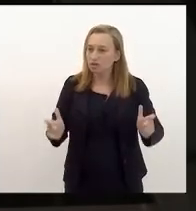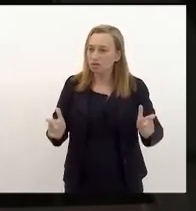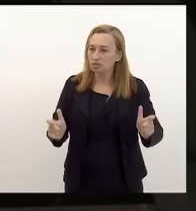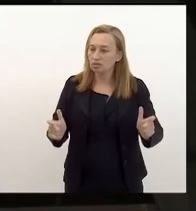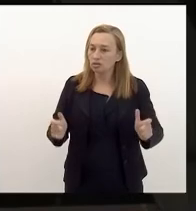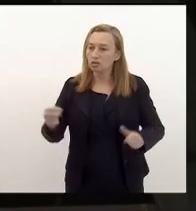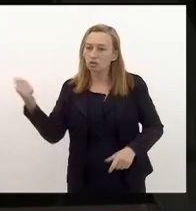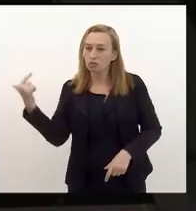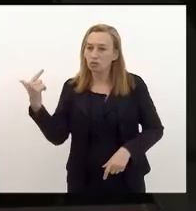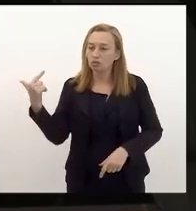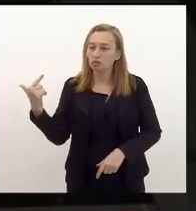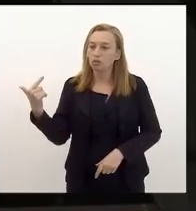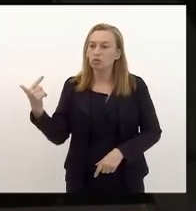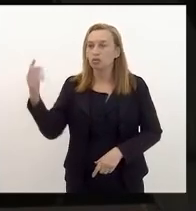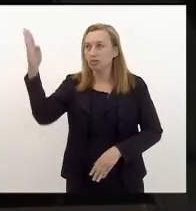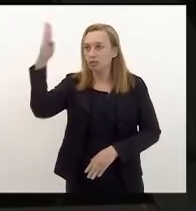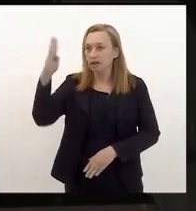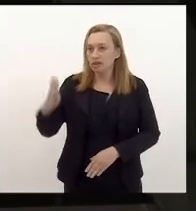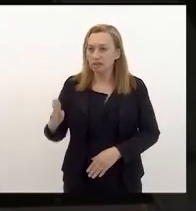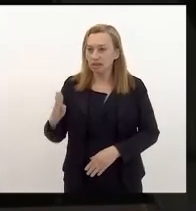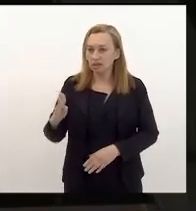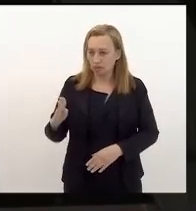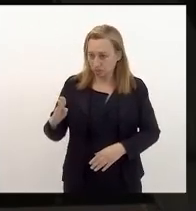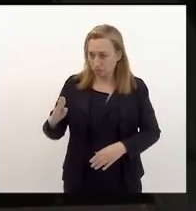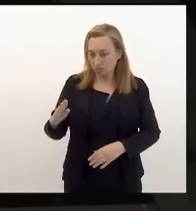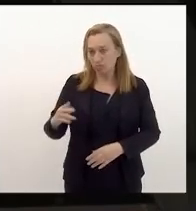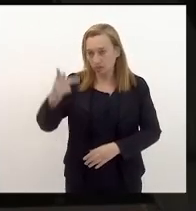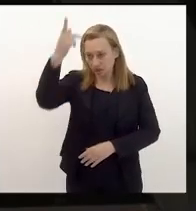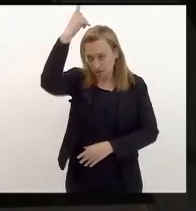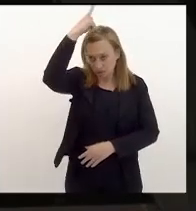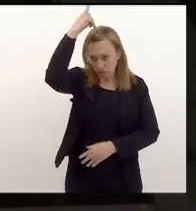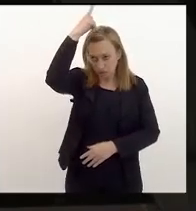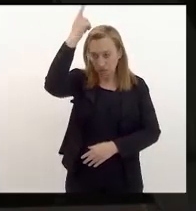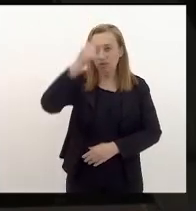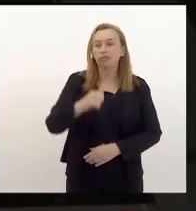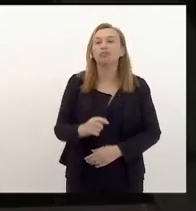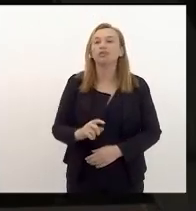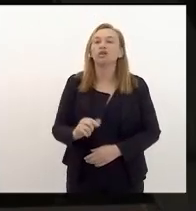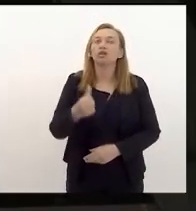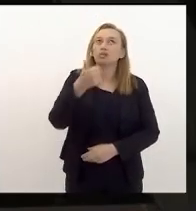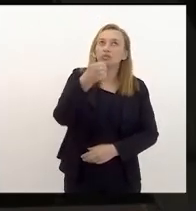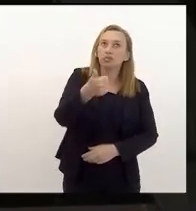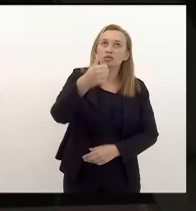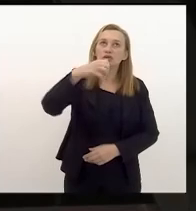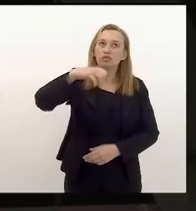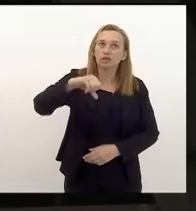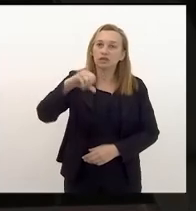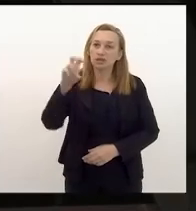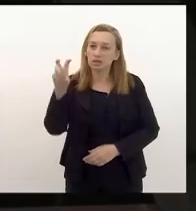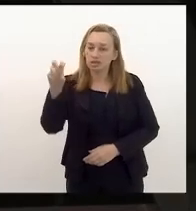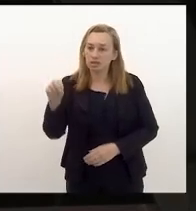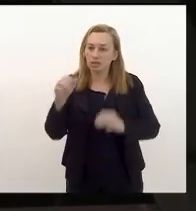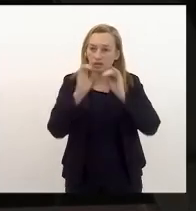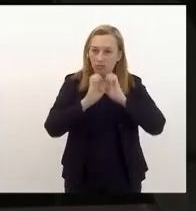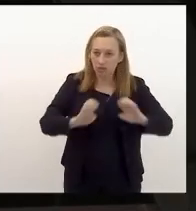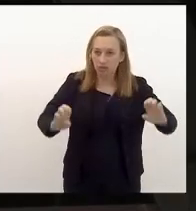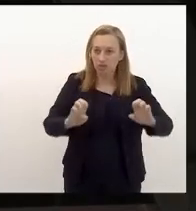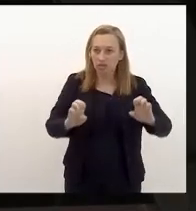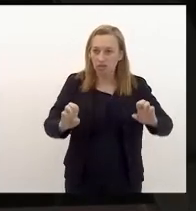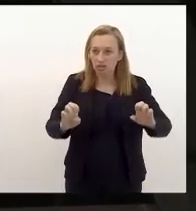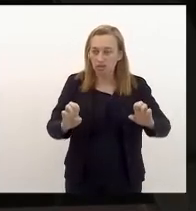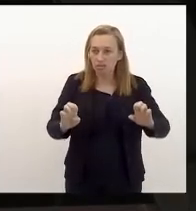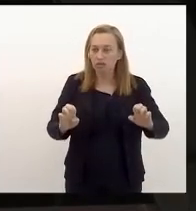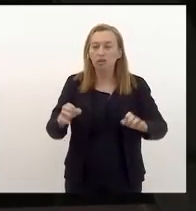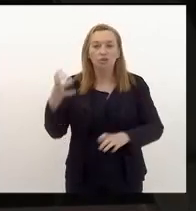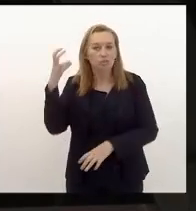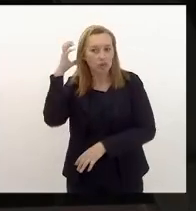de membros e templos construídos. A partir da década de 1950, com a evangelização mais intensa pelo